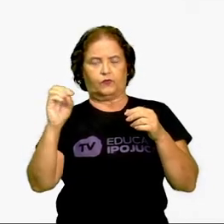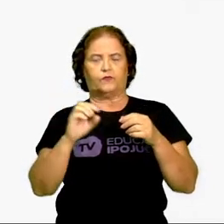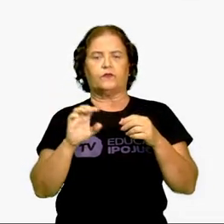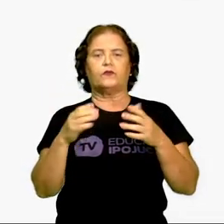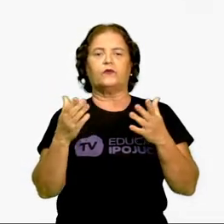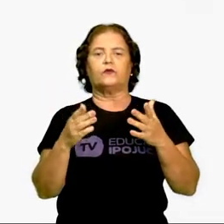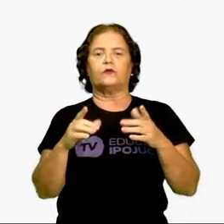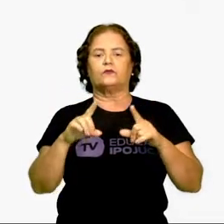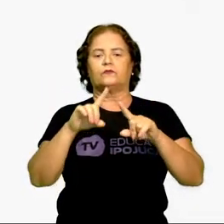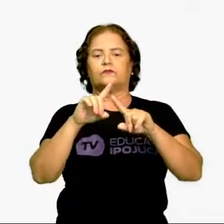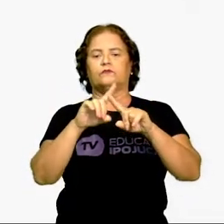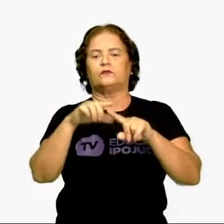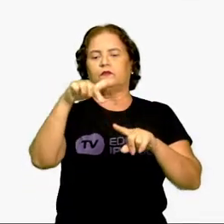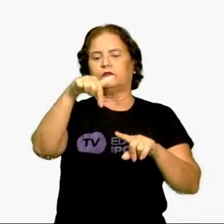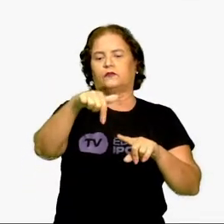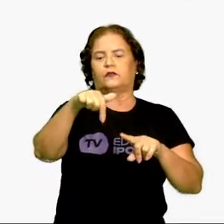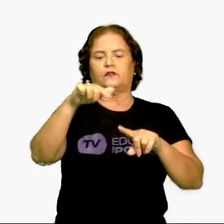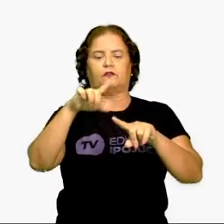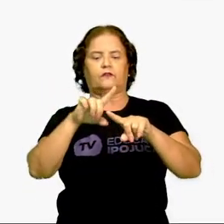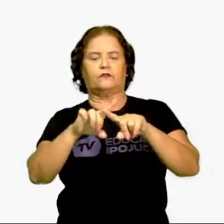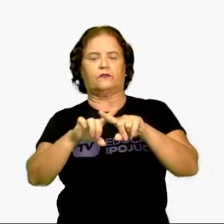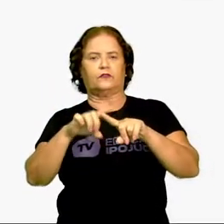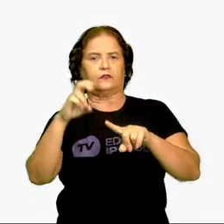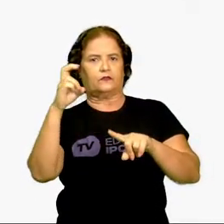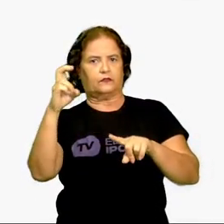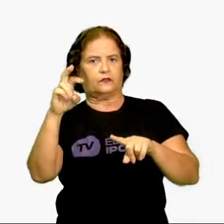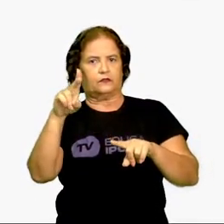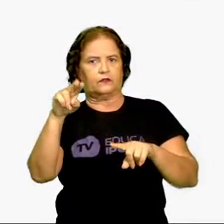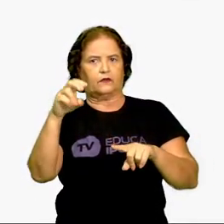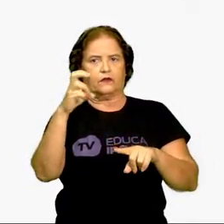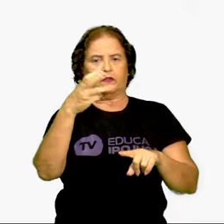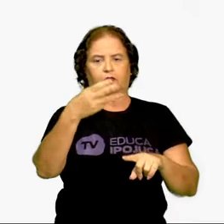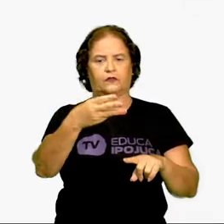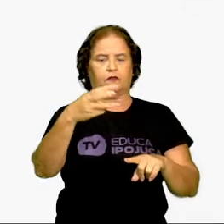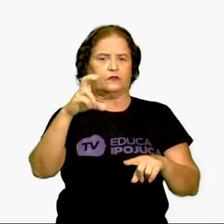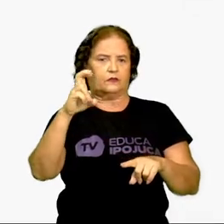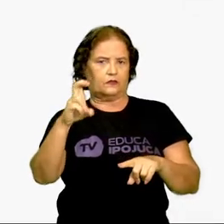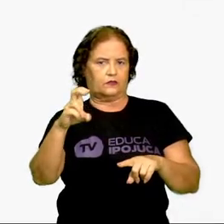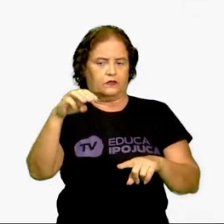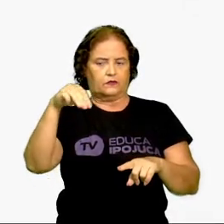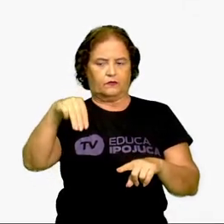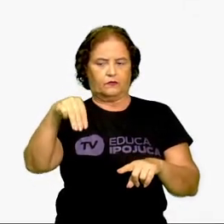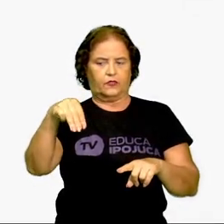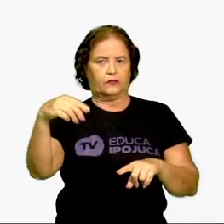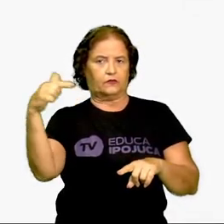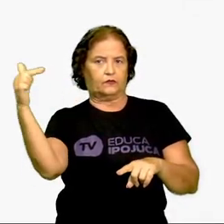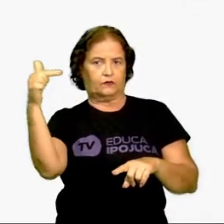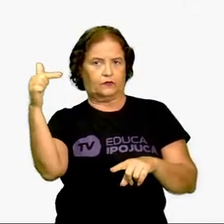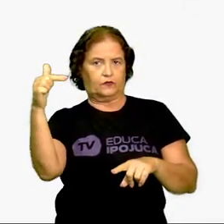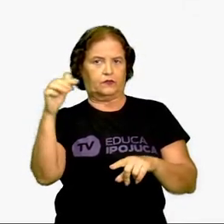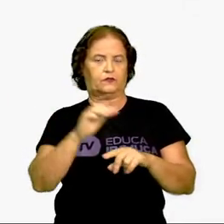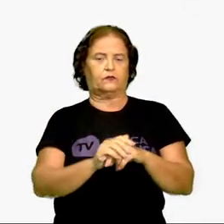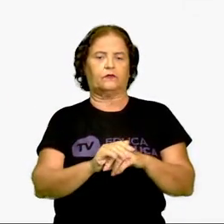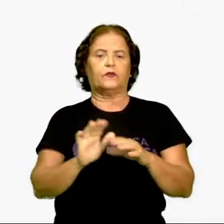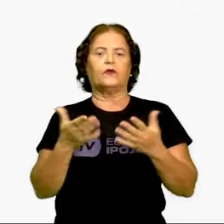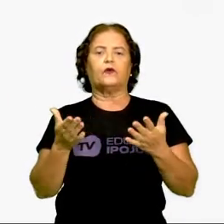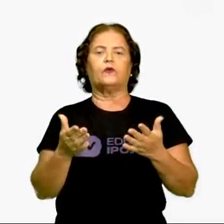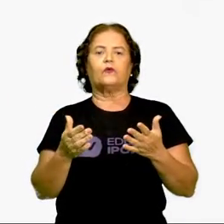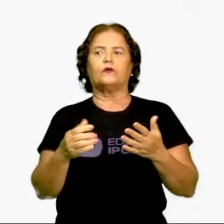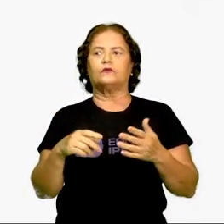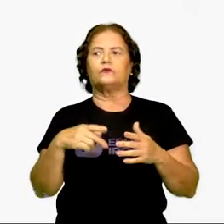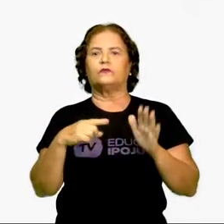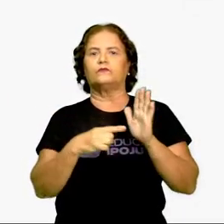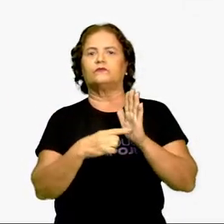5 será igual a 35 metros quadrados. Lembre que quando nós falamos de área,